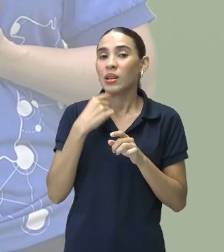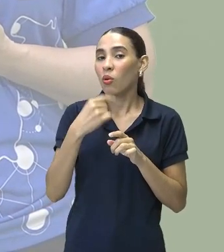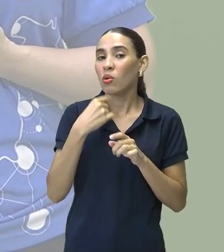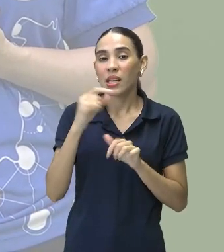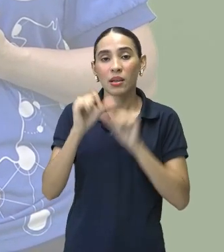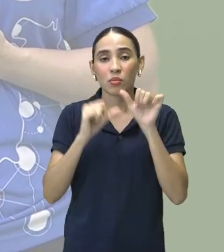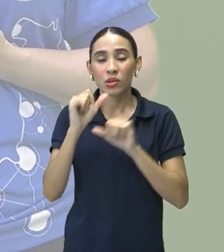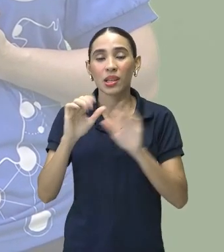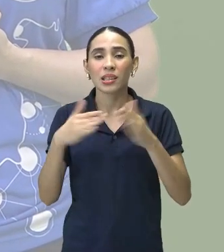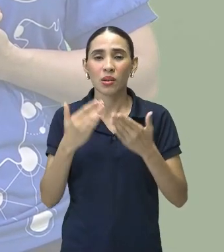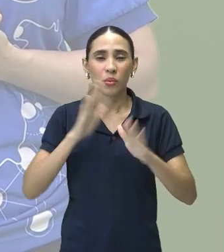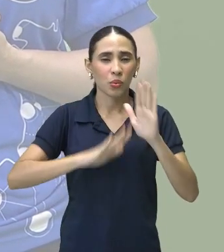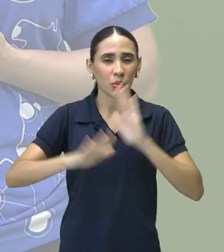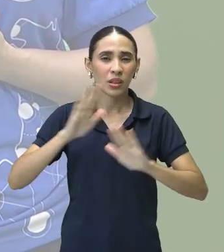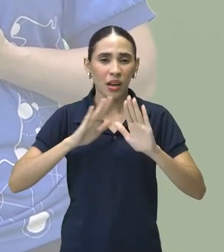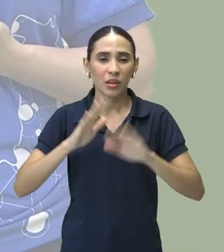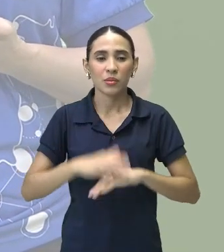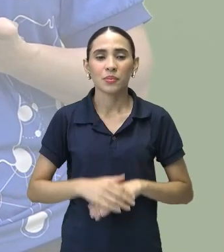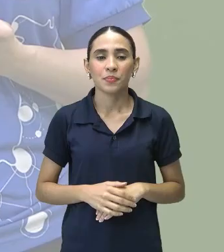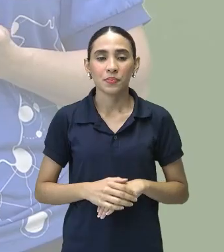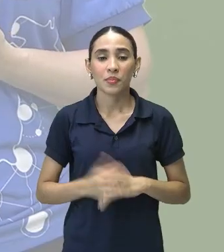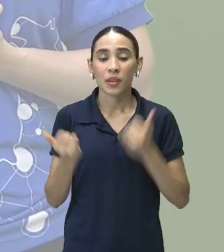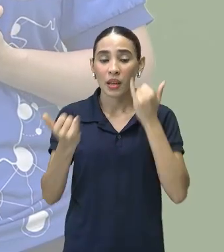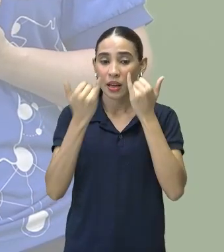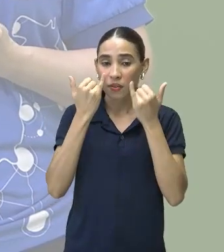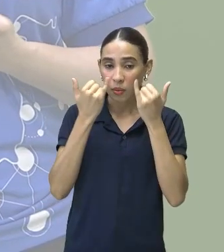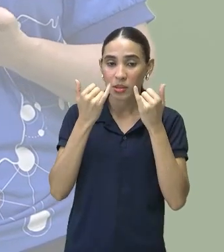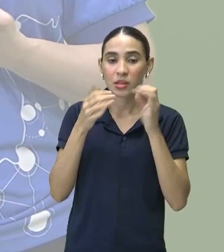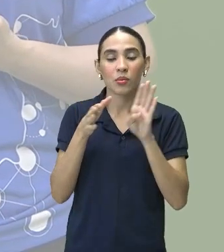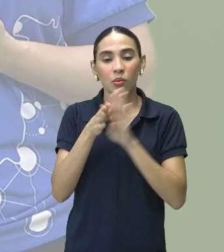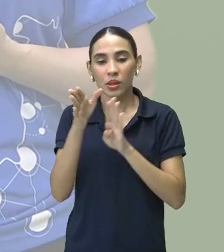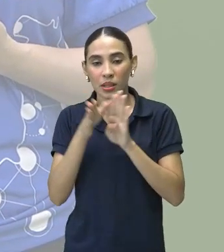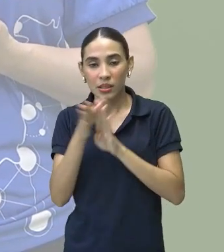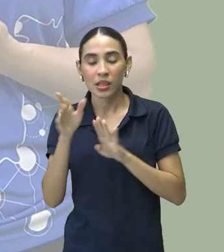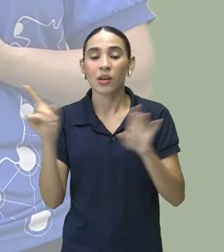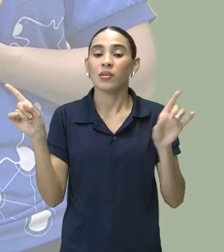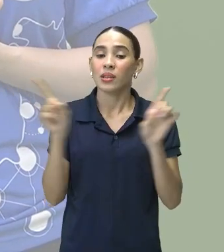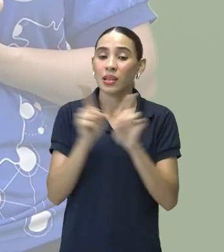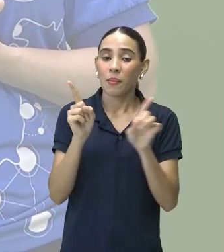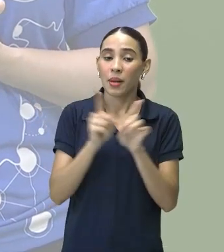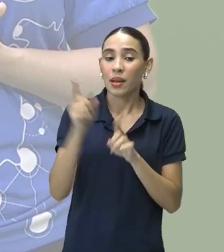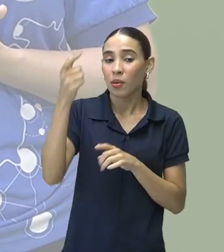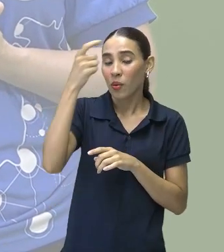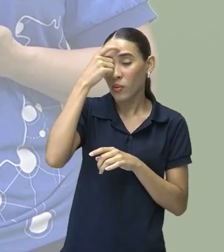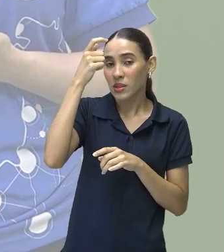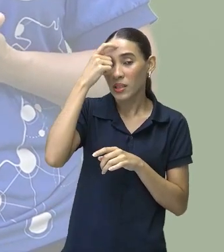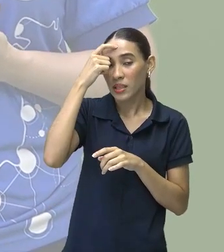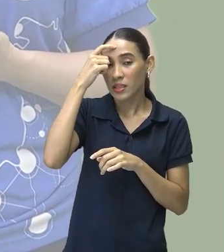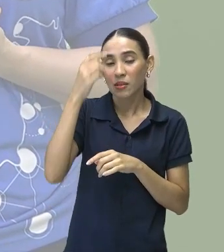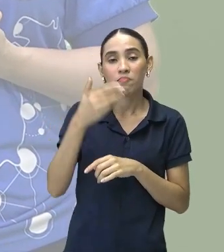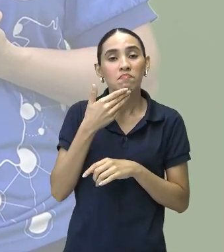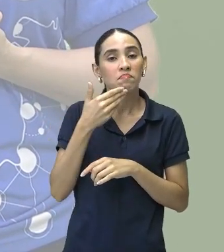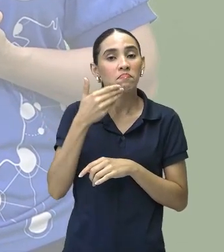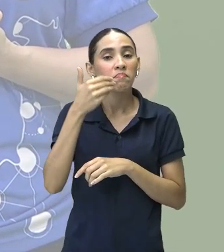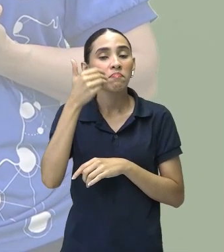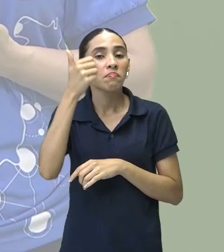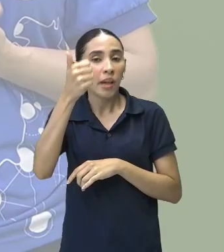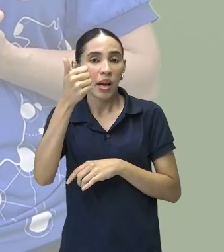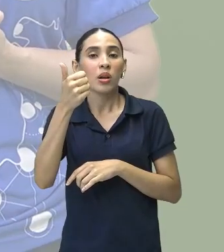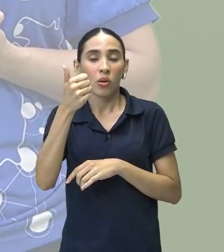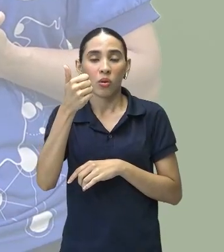da automedicação e do excesso. A informação e a orientação e consciência são os